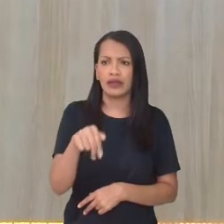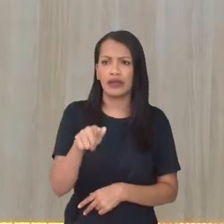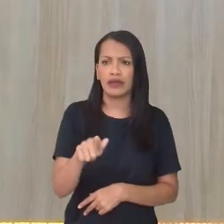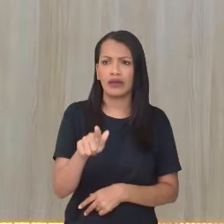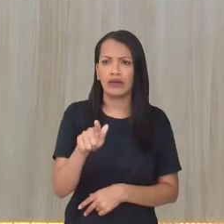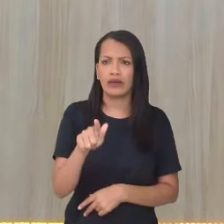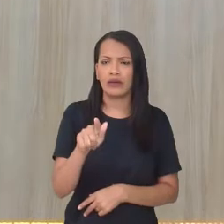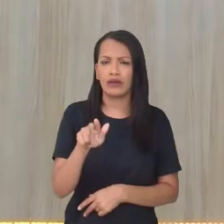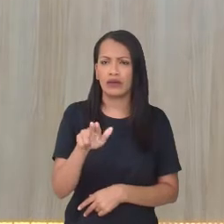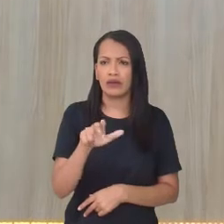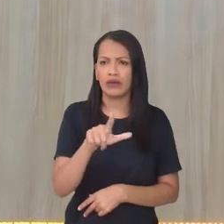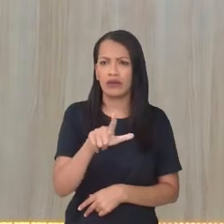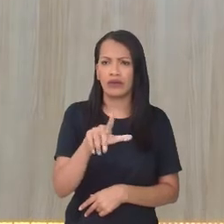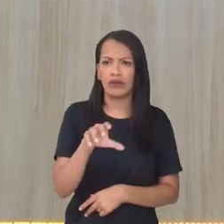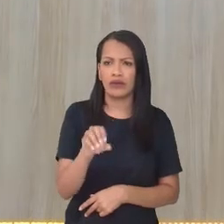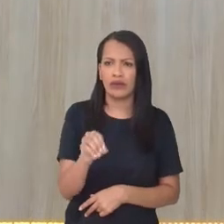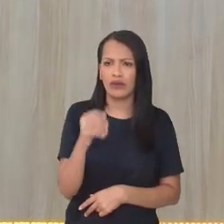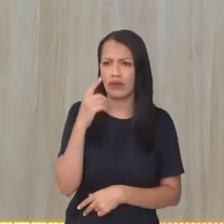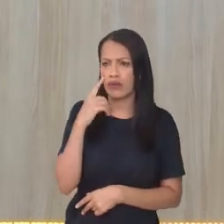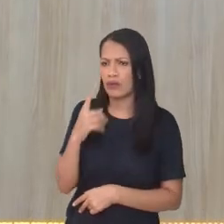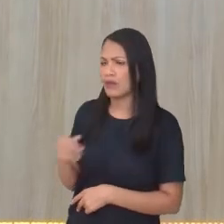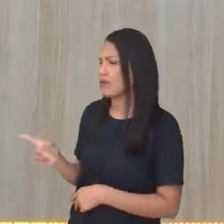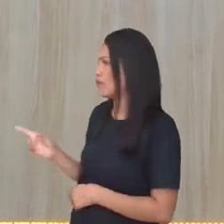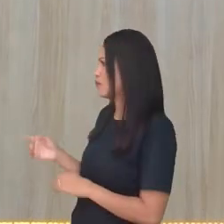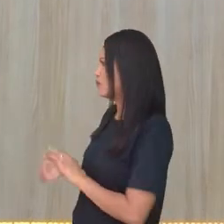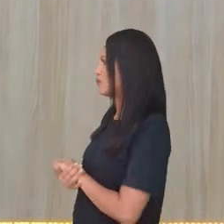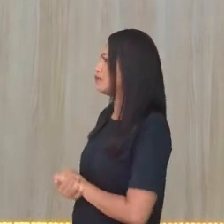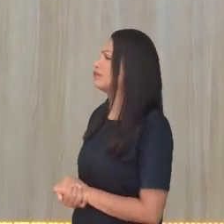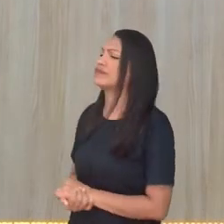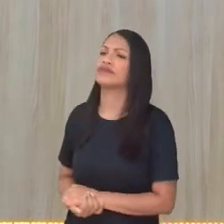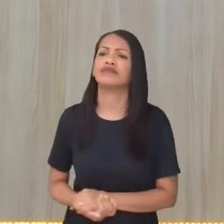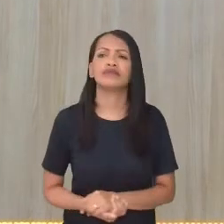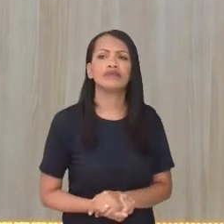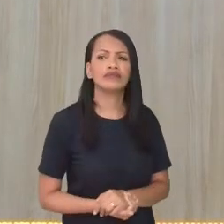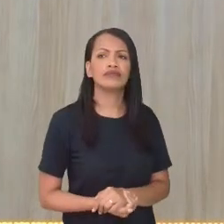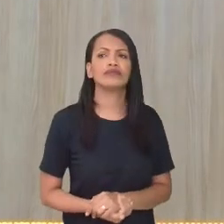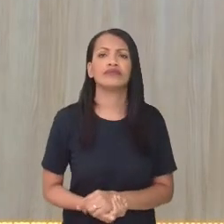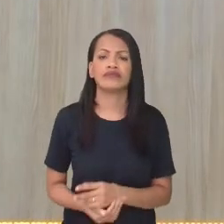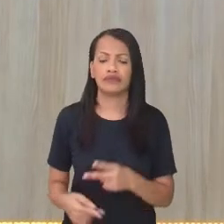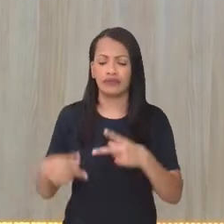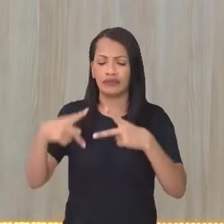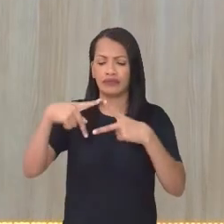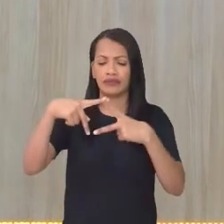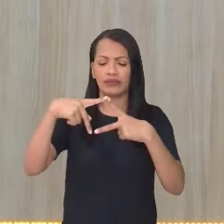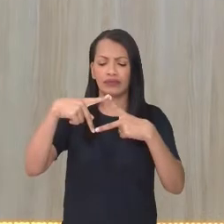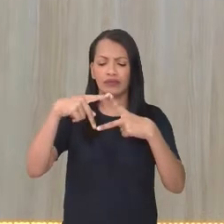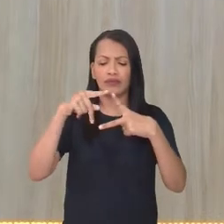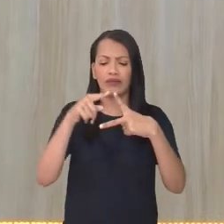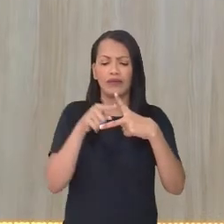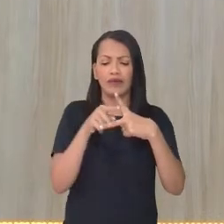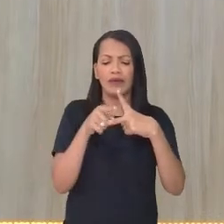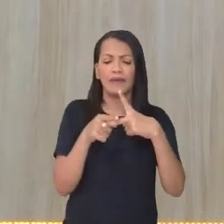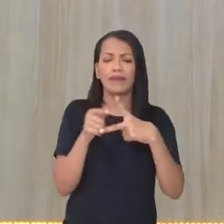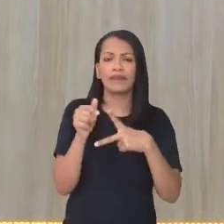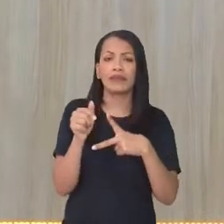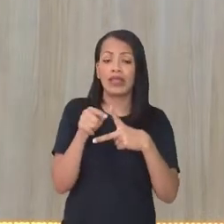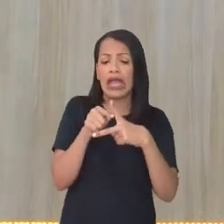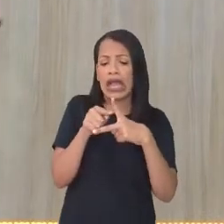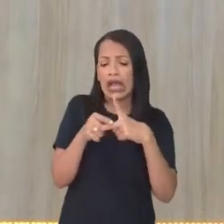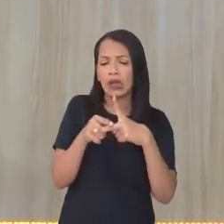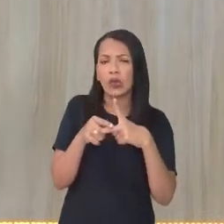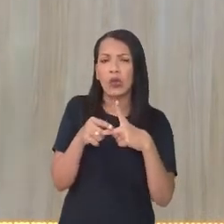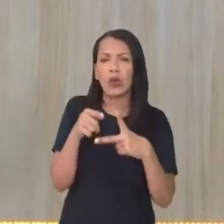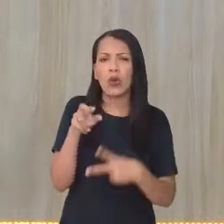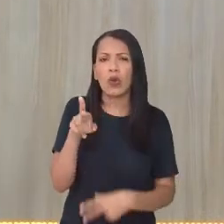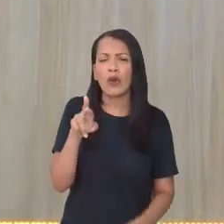retângulo, a gente tem aqui, ó, os ângulos retos. O que é ângulo reto? Dá uma